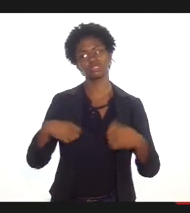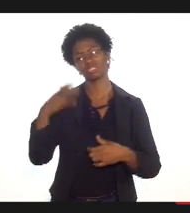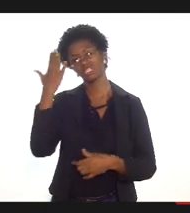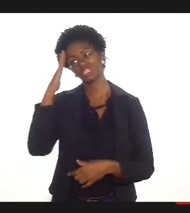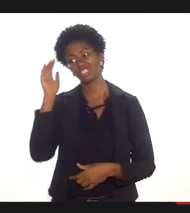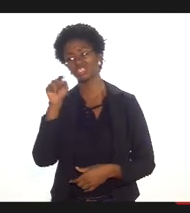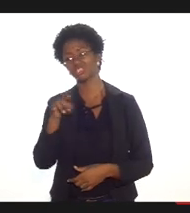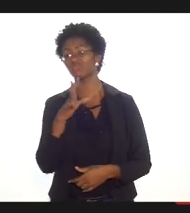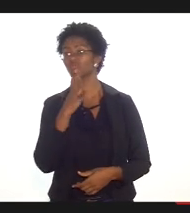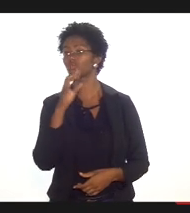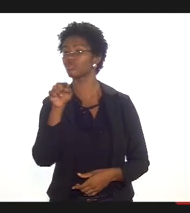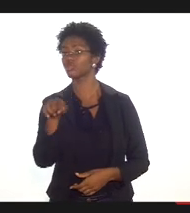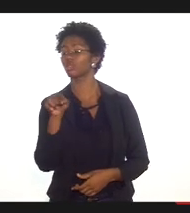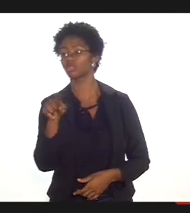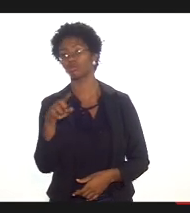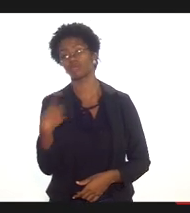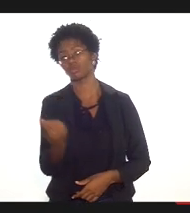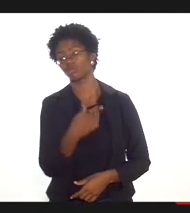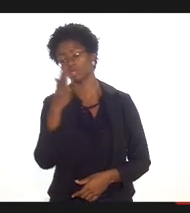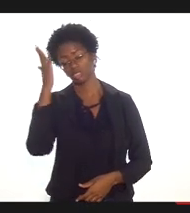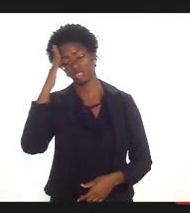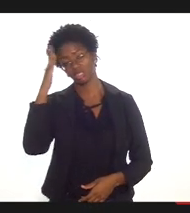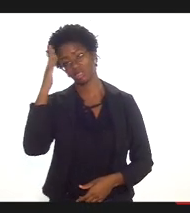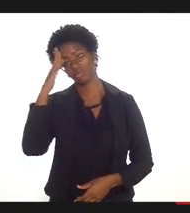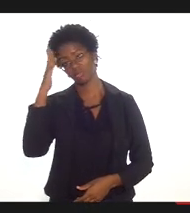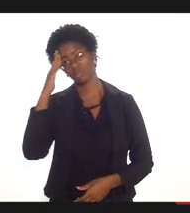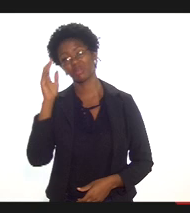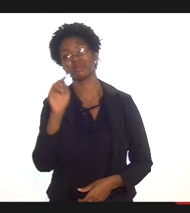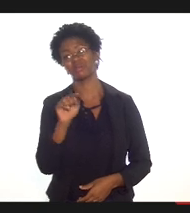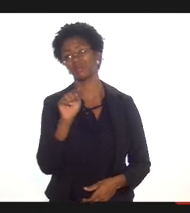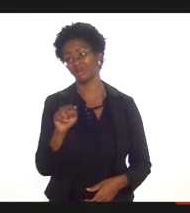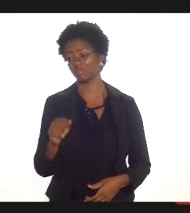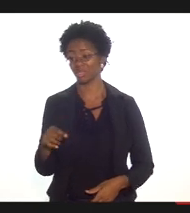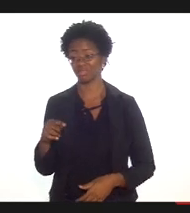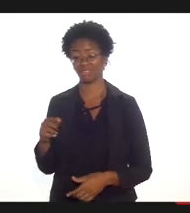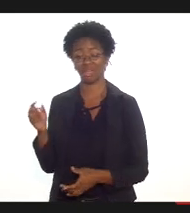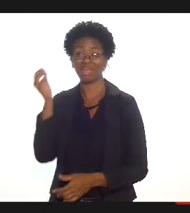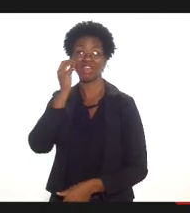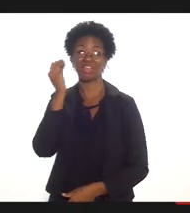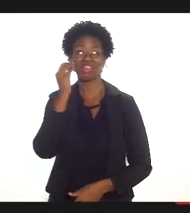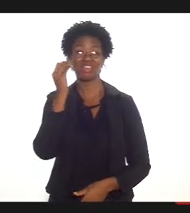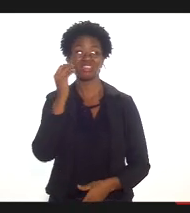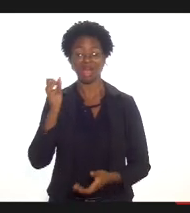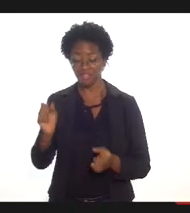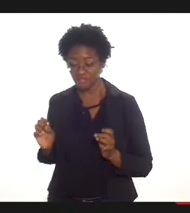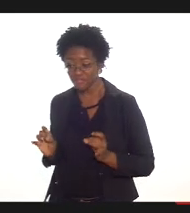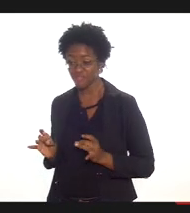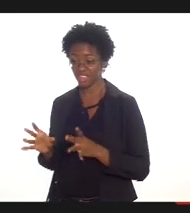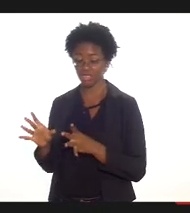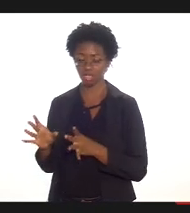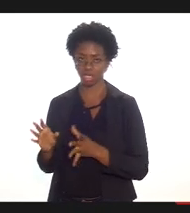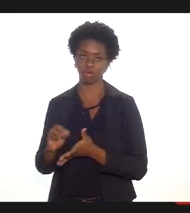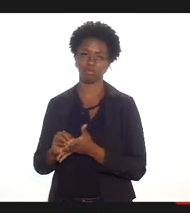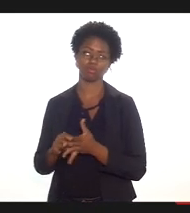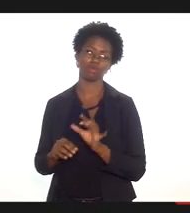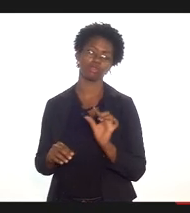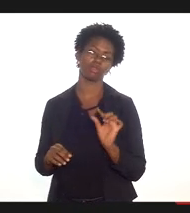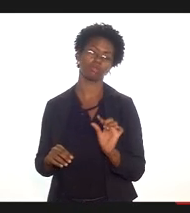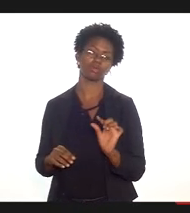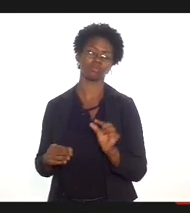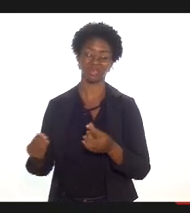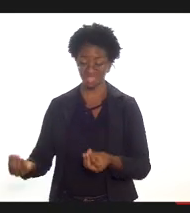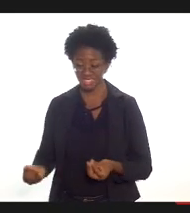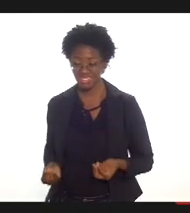a gente sabe que para acender um pavio para privatização, falta pouco. Para entregar